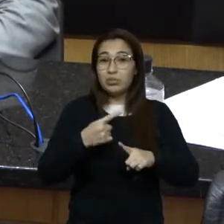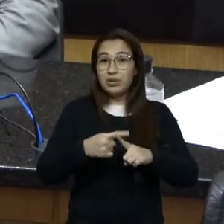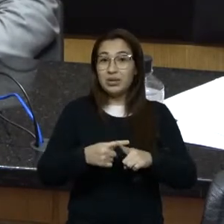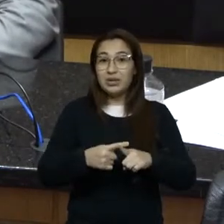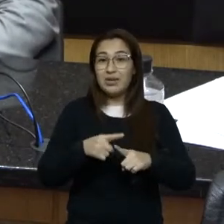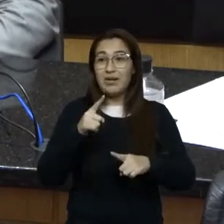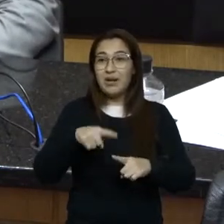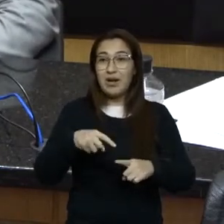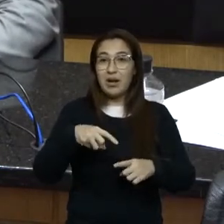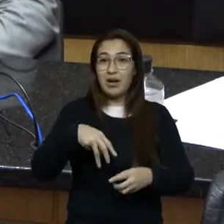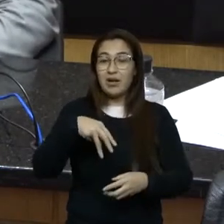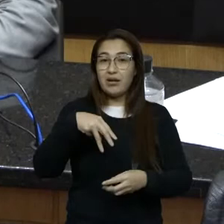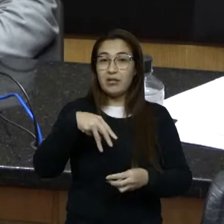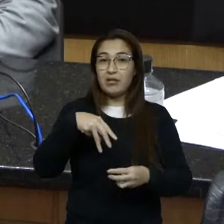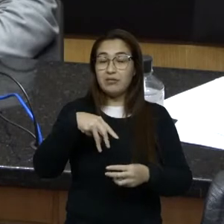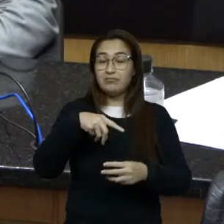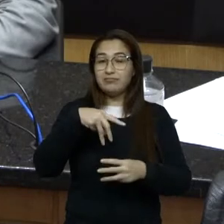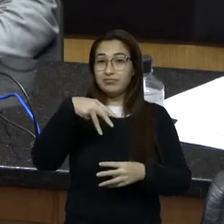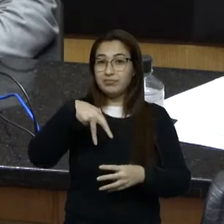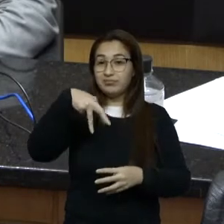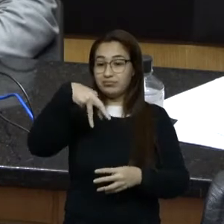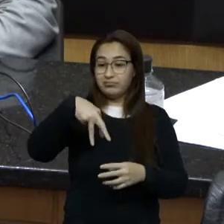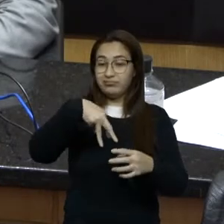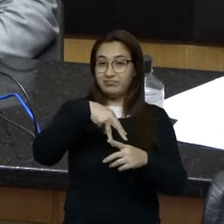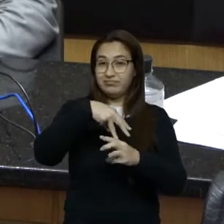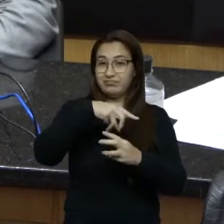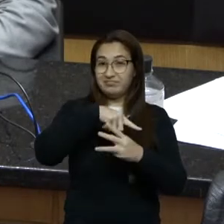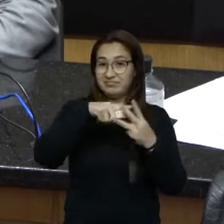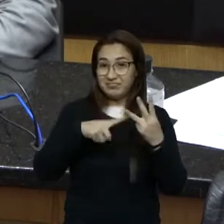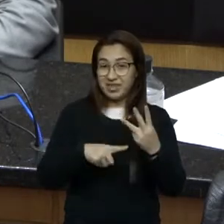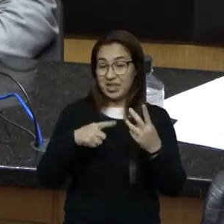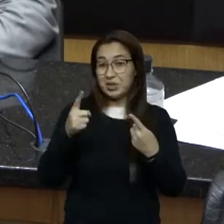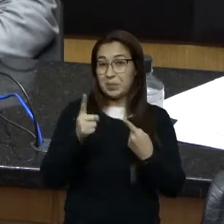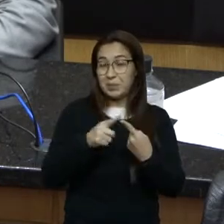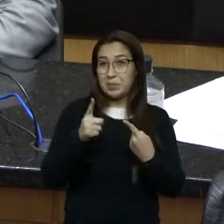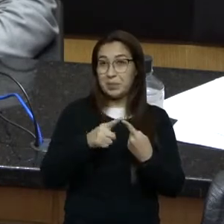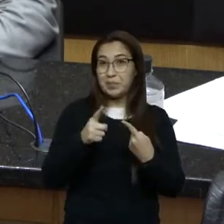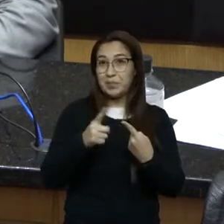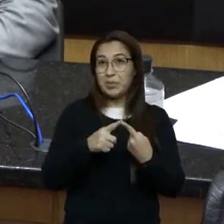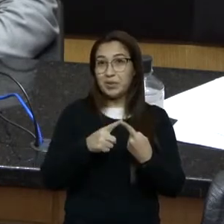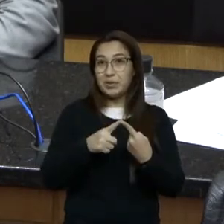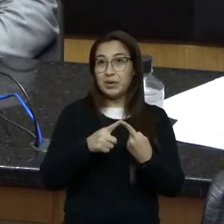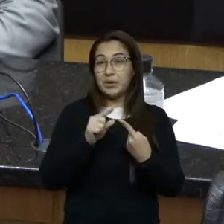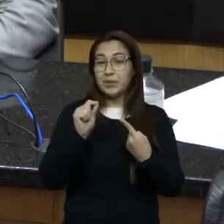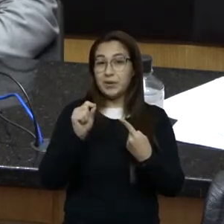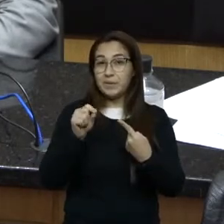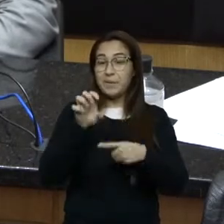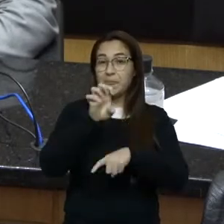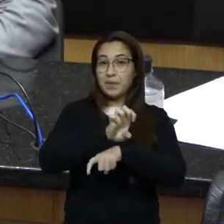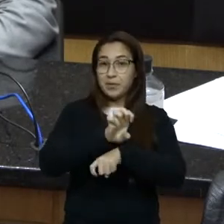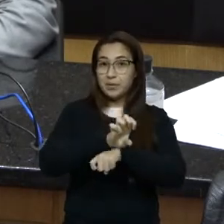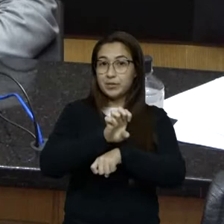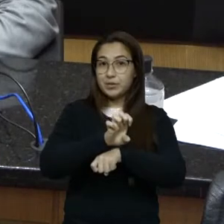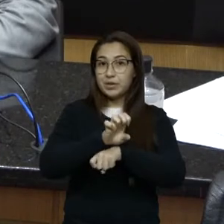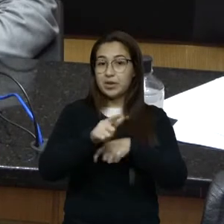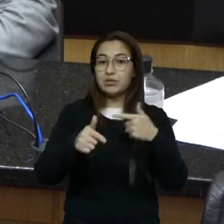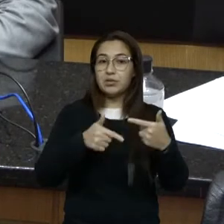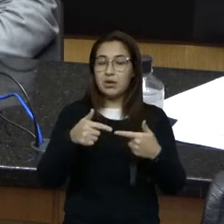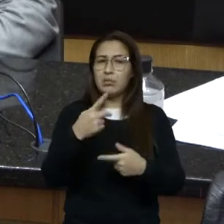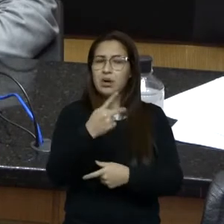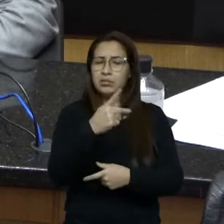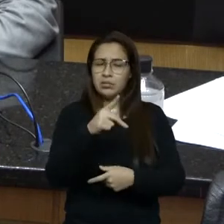tripé que o fez chegar nesse patamar primeiro primeira pedra desse tripé o estado fez a sua parte da Verdade